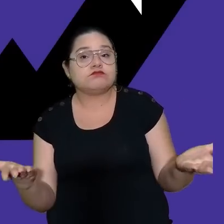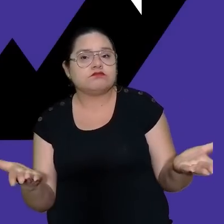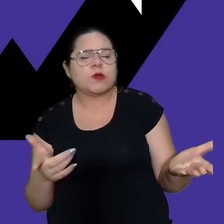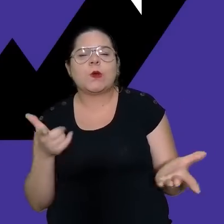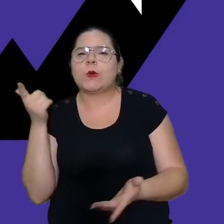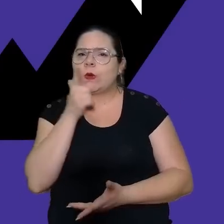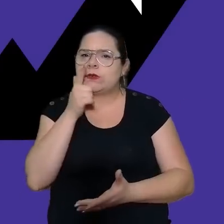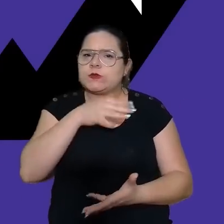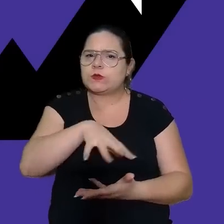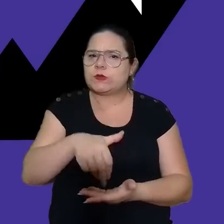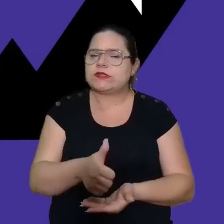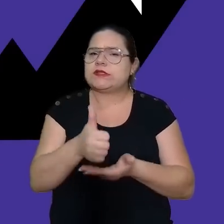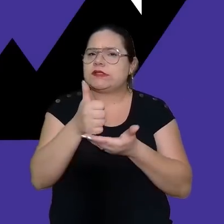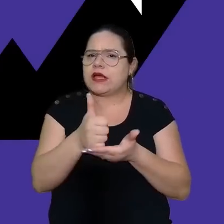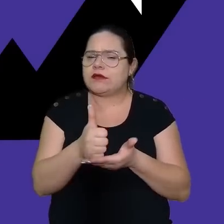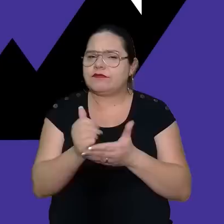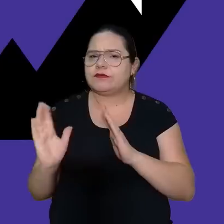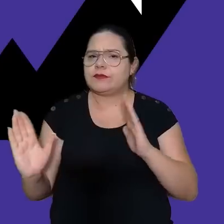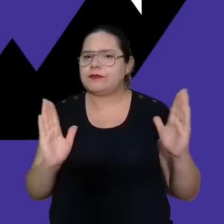O que vocês acham sobre isso?